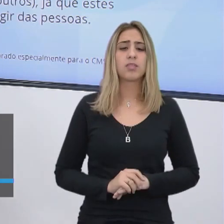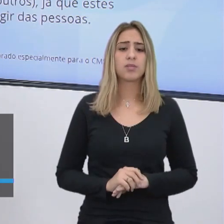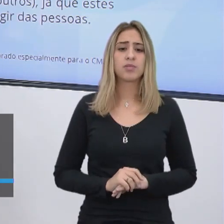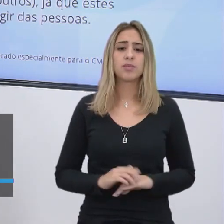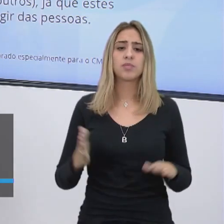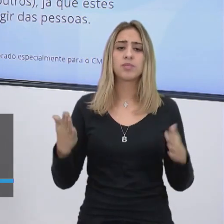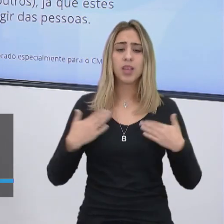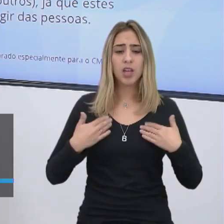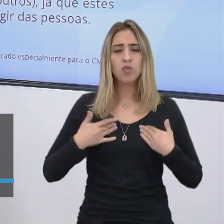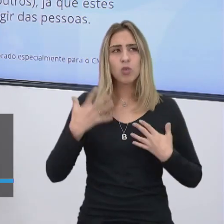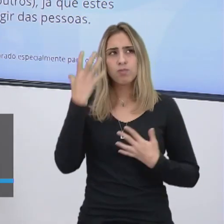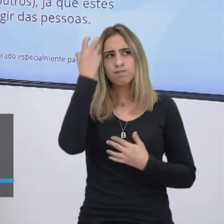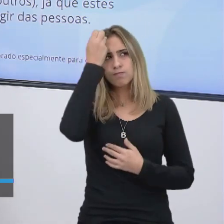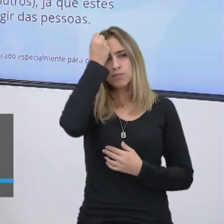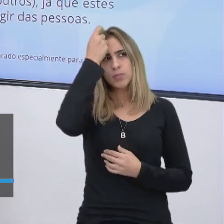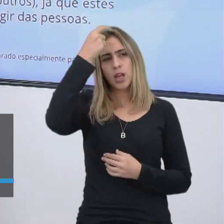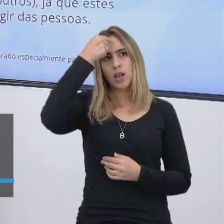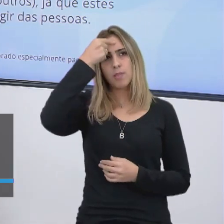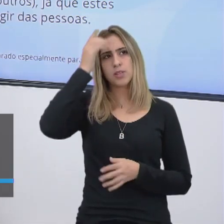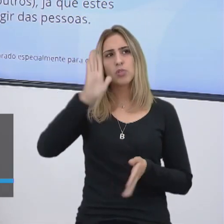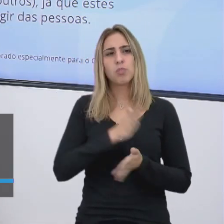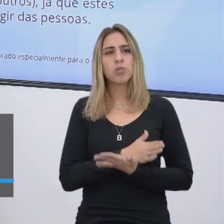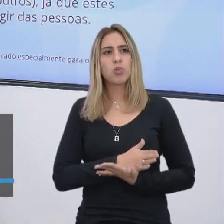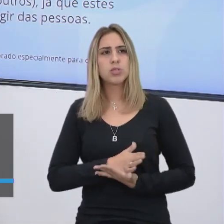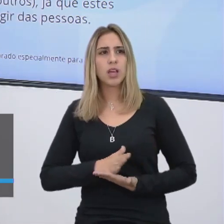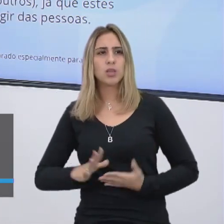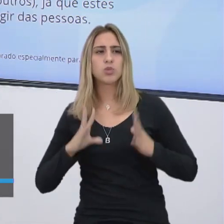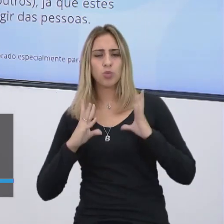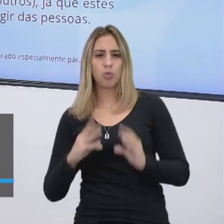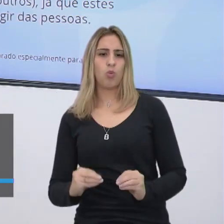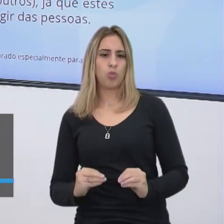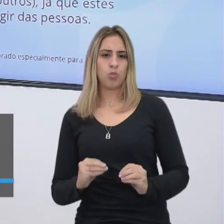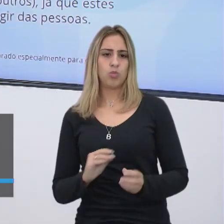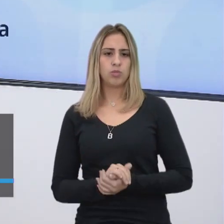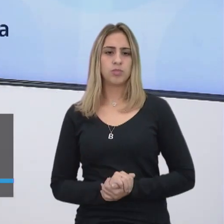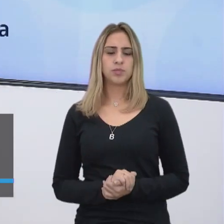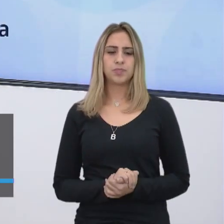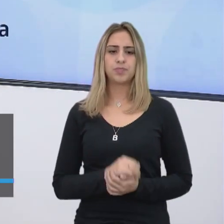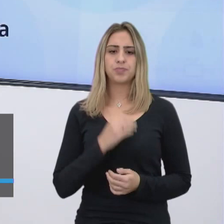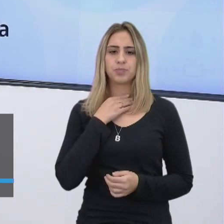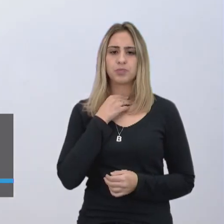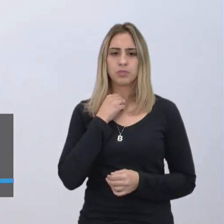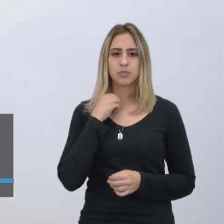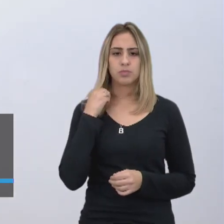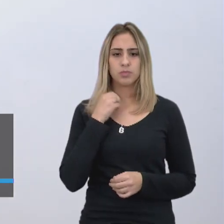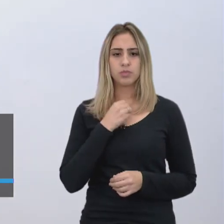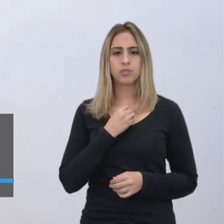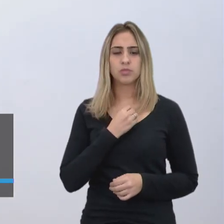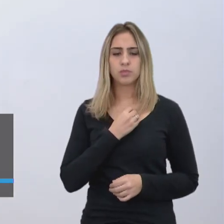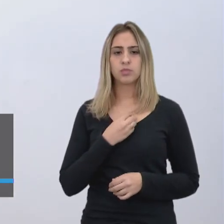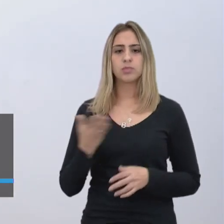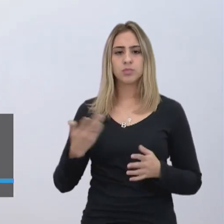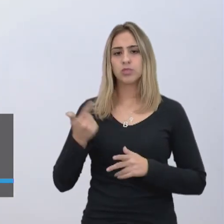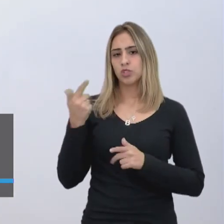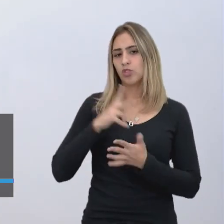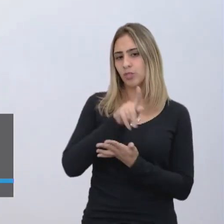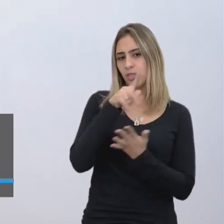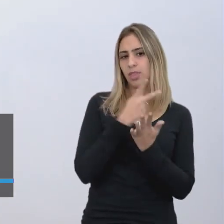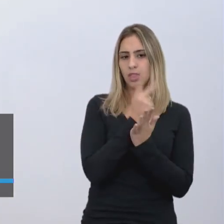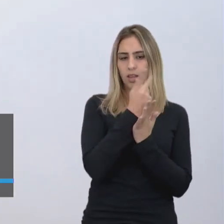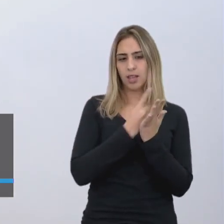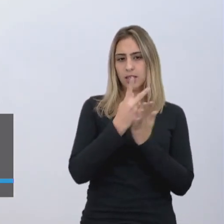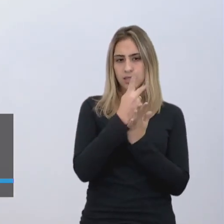eu vou absorver esses processos, tá? E aí eu trouxe de novo, né, esse desenho